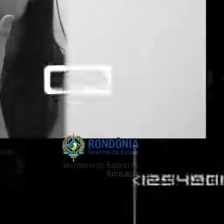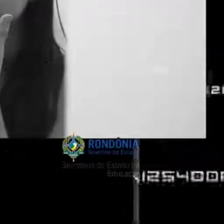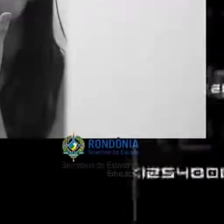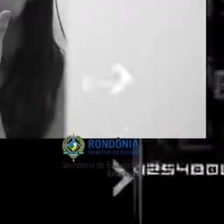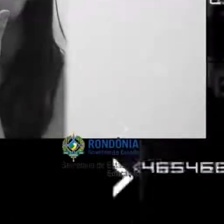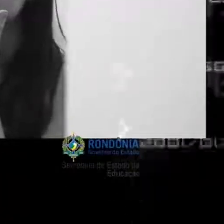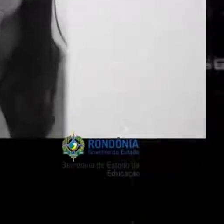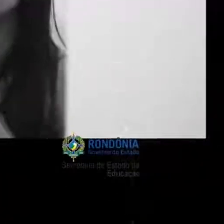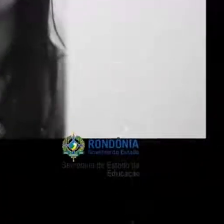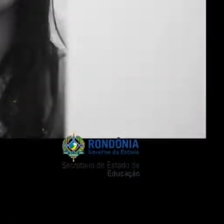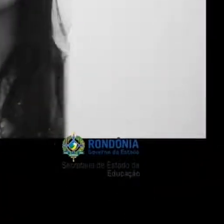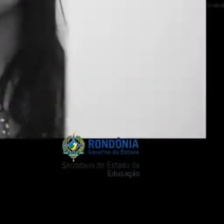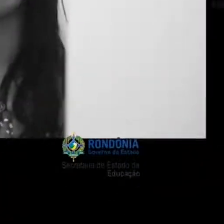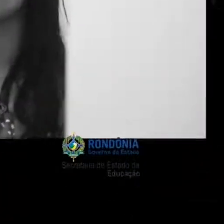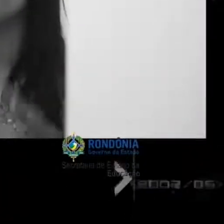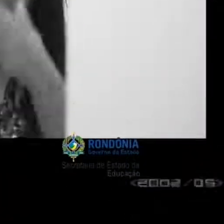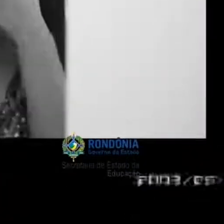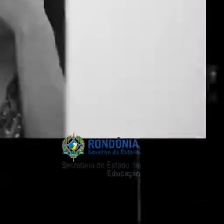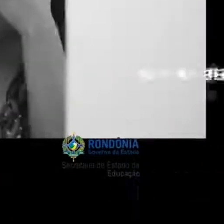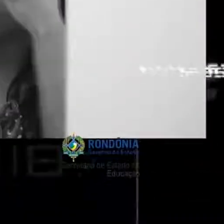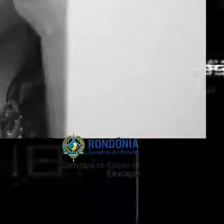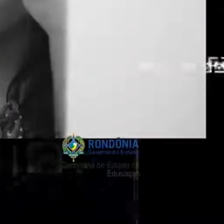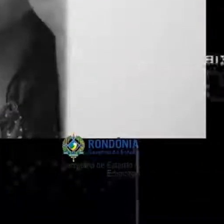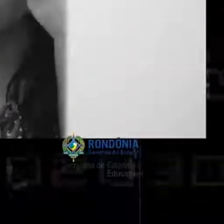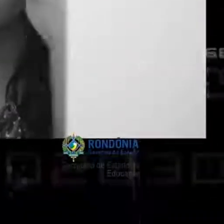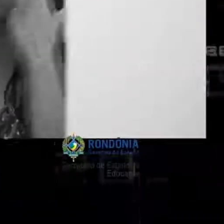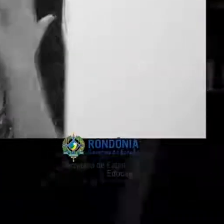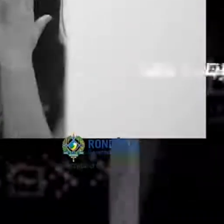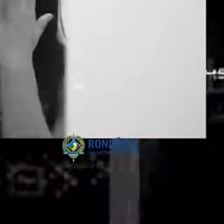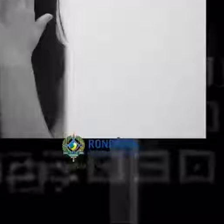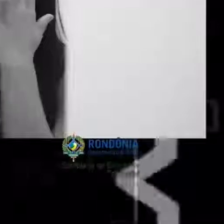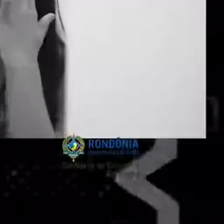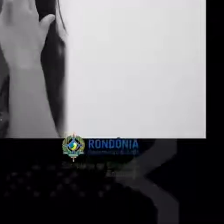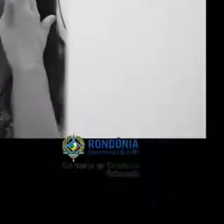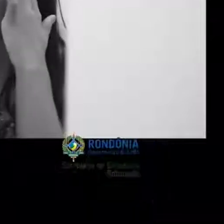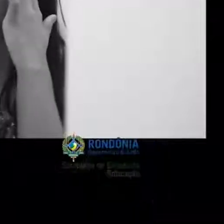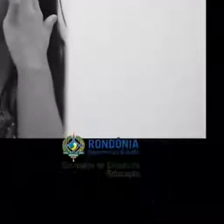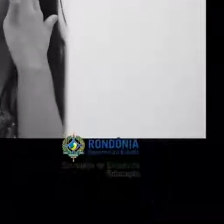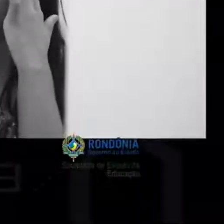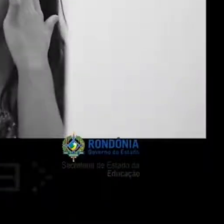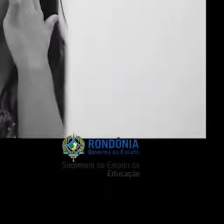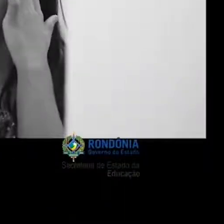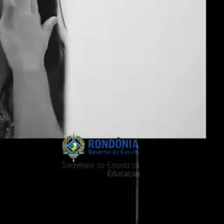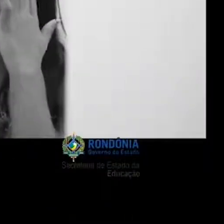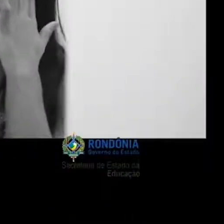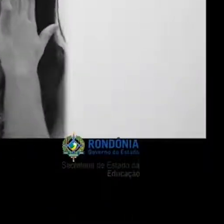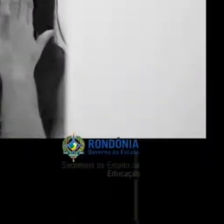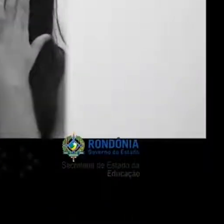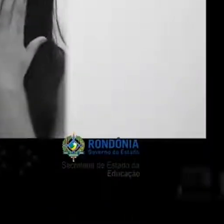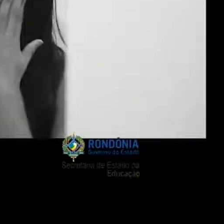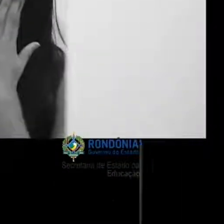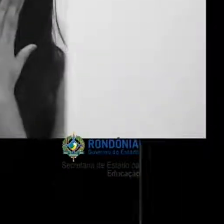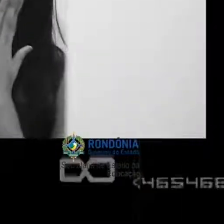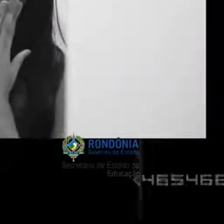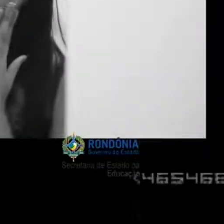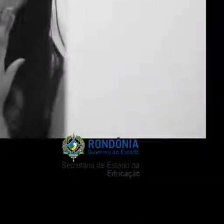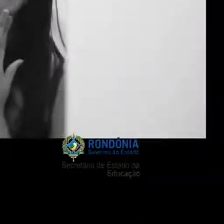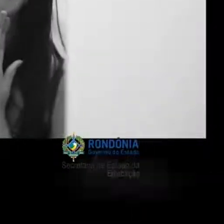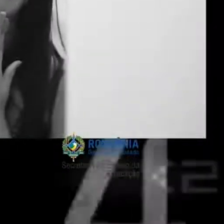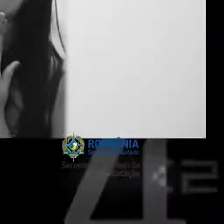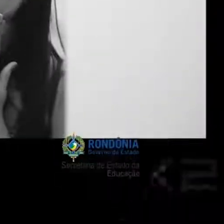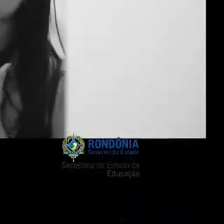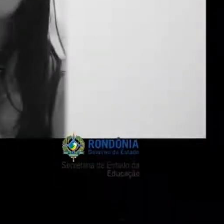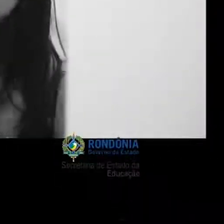Quem nunca se pegou pensando no quanto gostaria de ter aquele corpo de capa de revista, aquela barriga das modelos